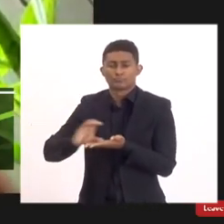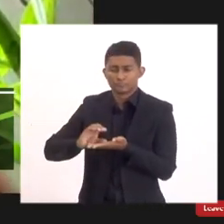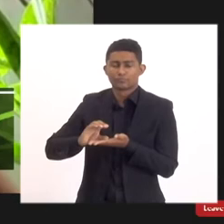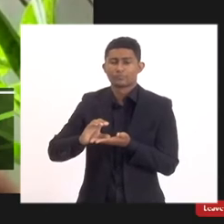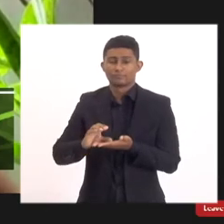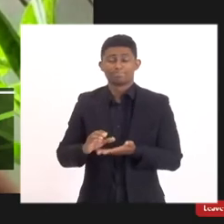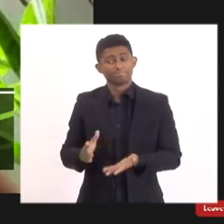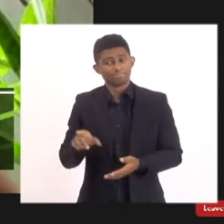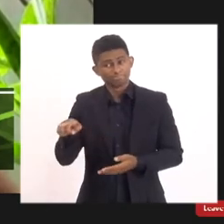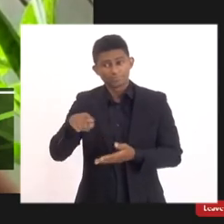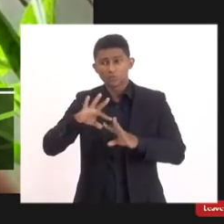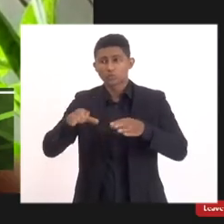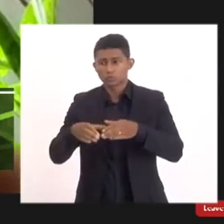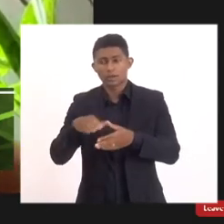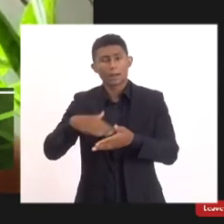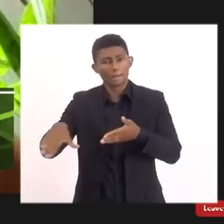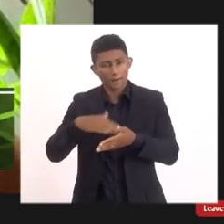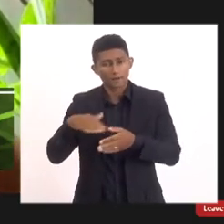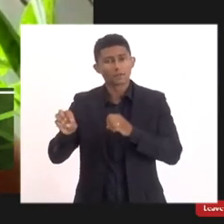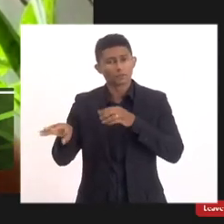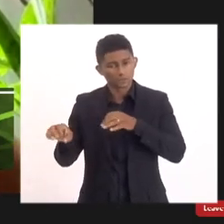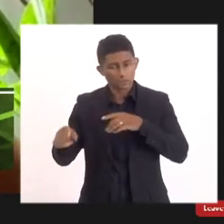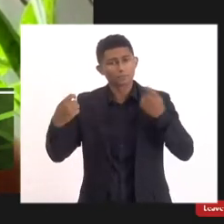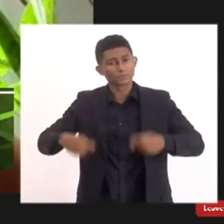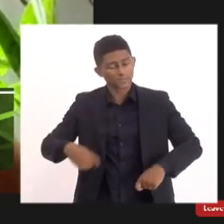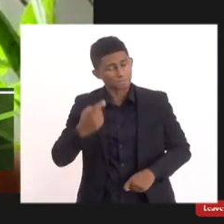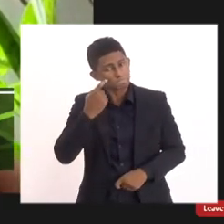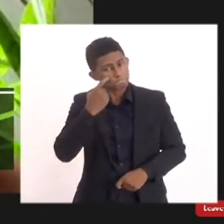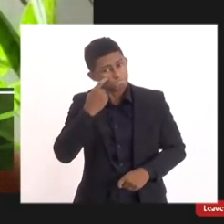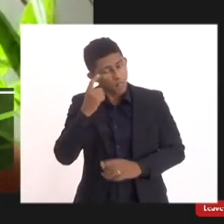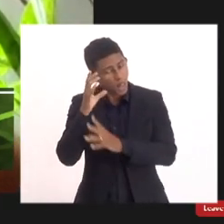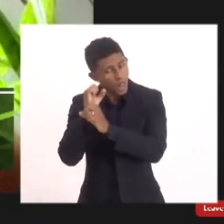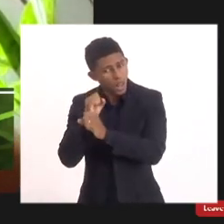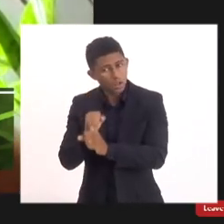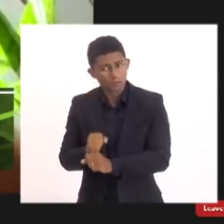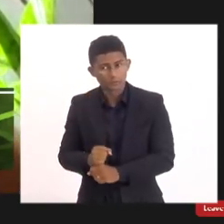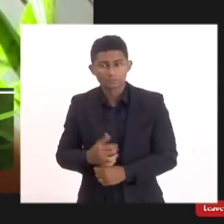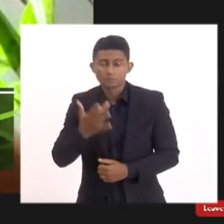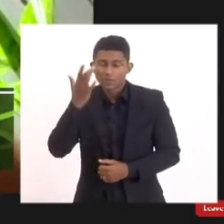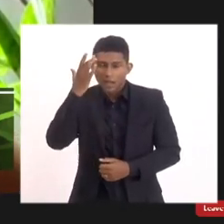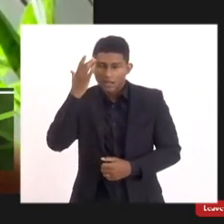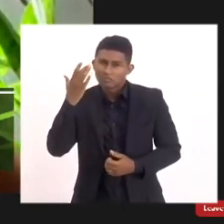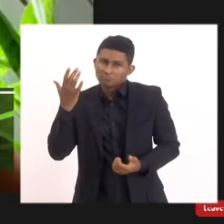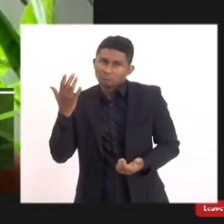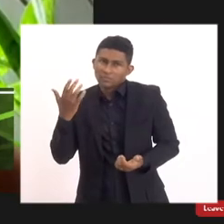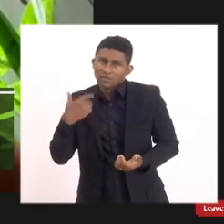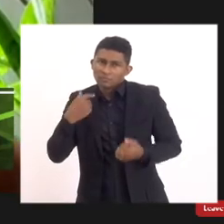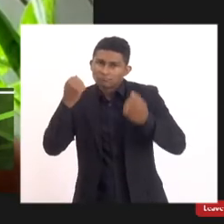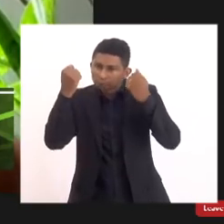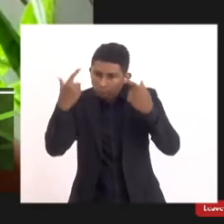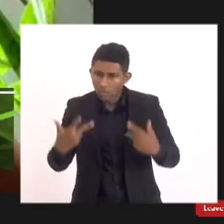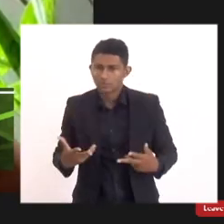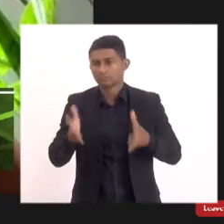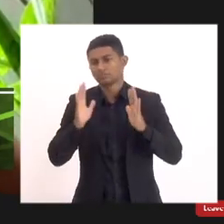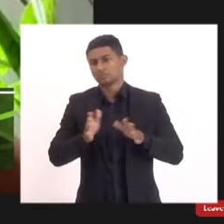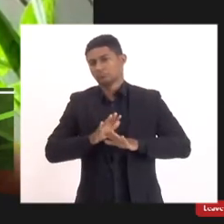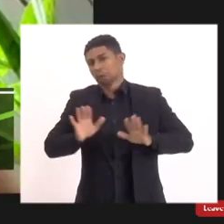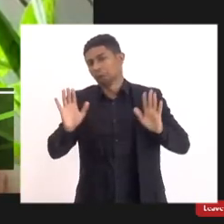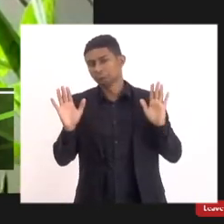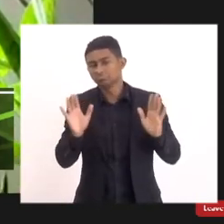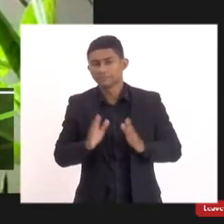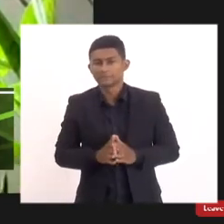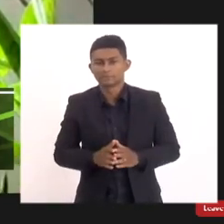uma coisa que a secretaria também precisa rever. Tá? Acho que, de um modo geral, é isso. Há uma preocupação muito grande nossa,